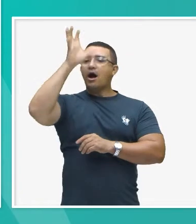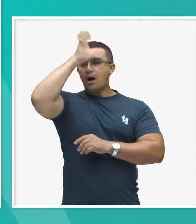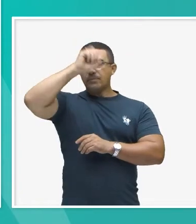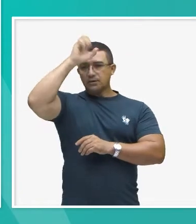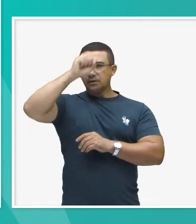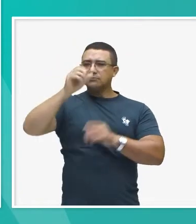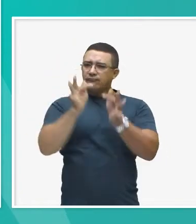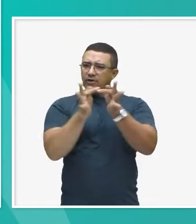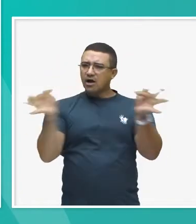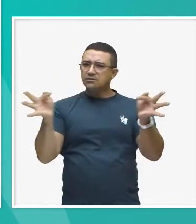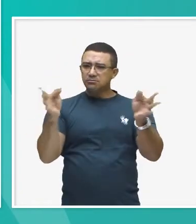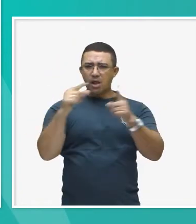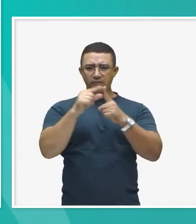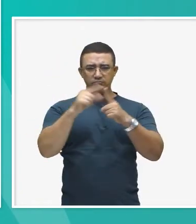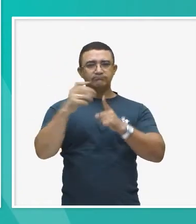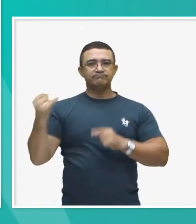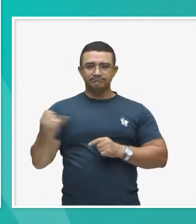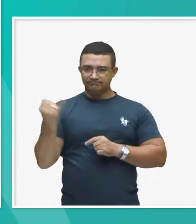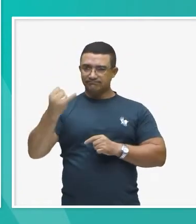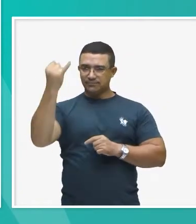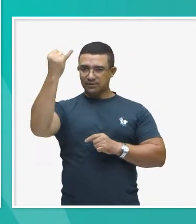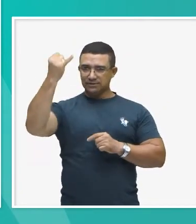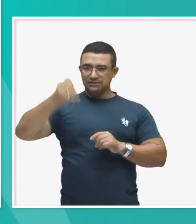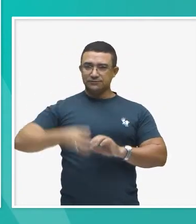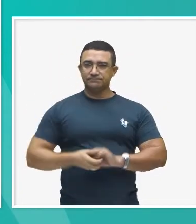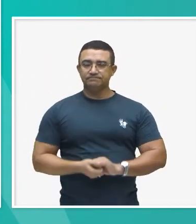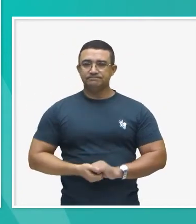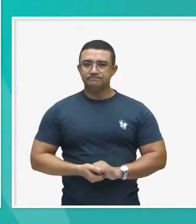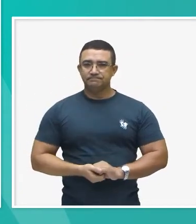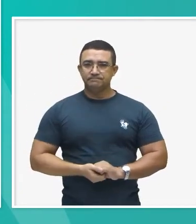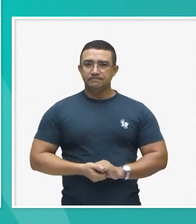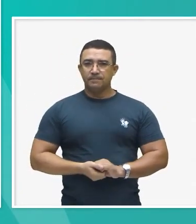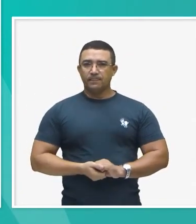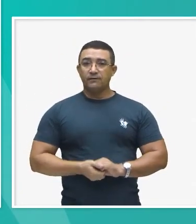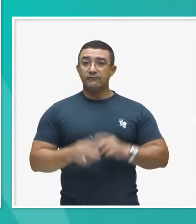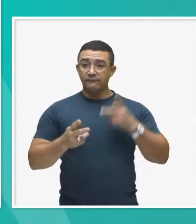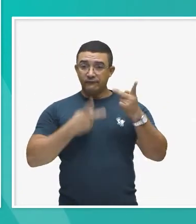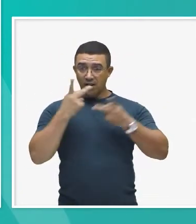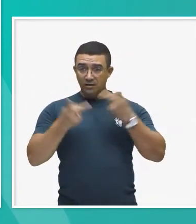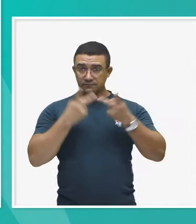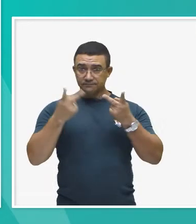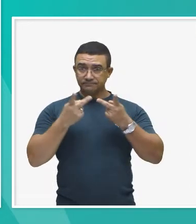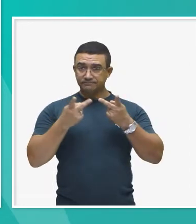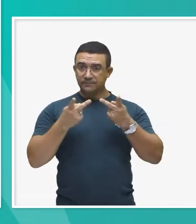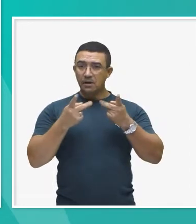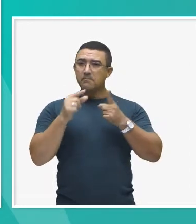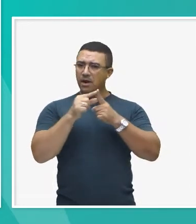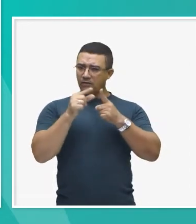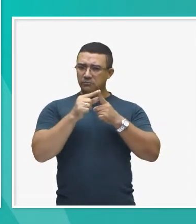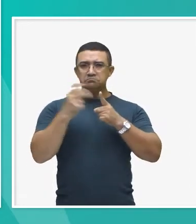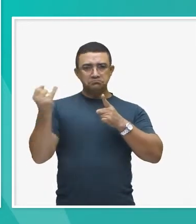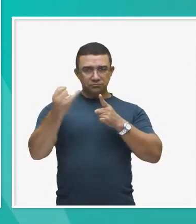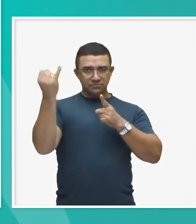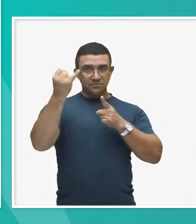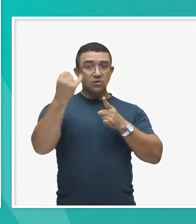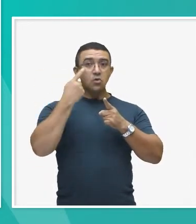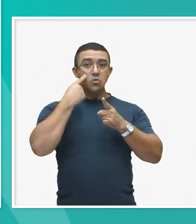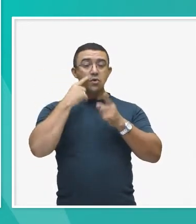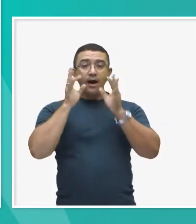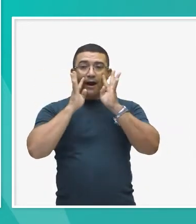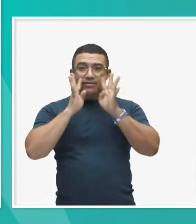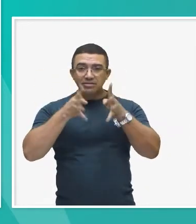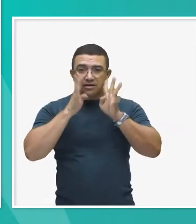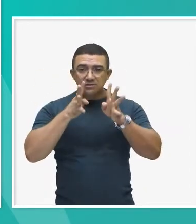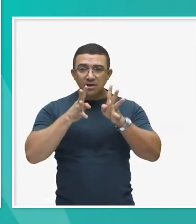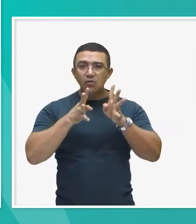ok? Bom, falando em expressões importantes, agora é a hora do nosso vocabulary, ok? Então fiquem atentos aí